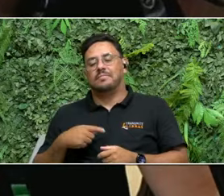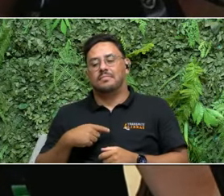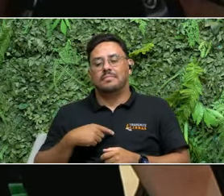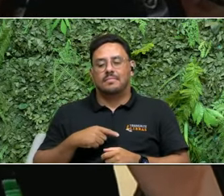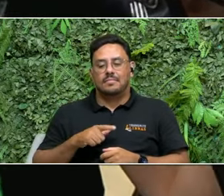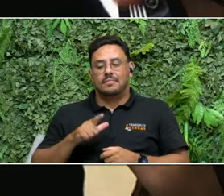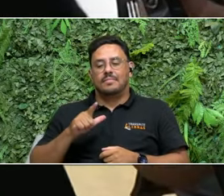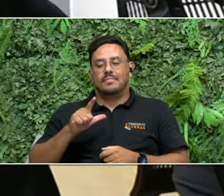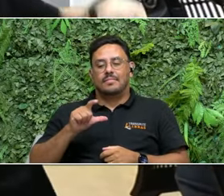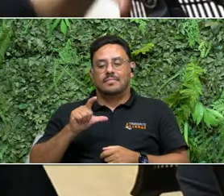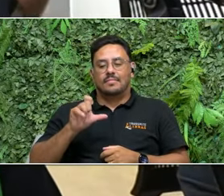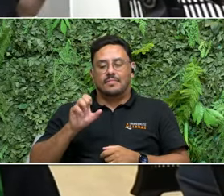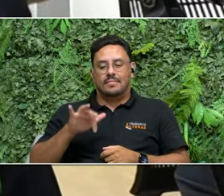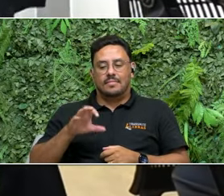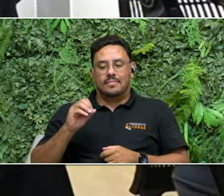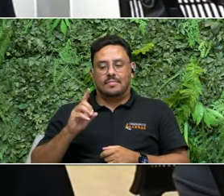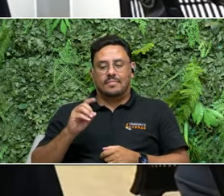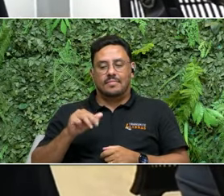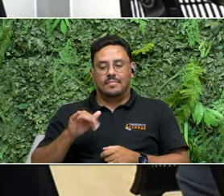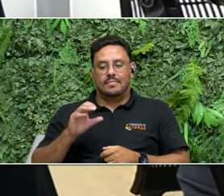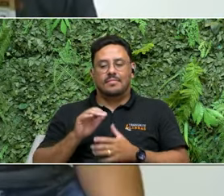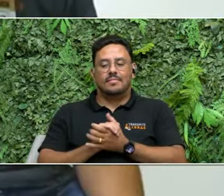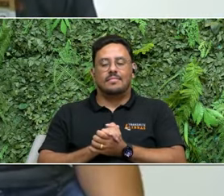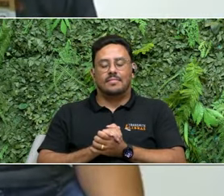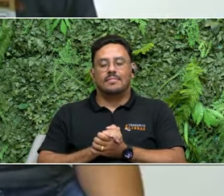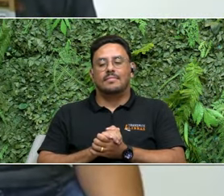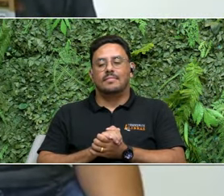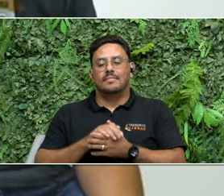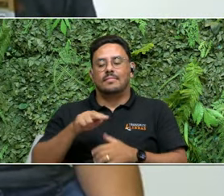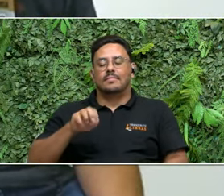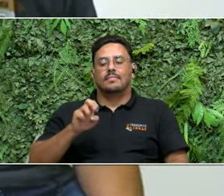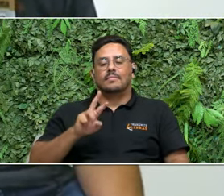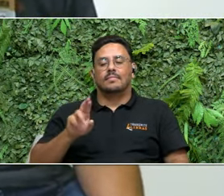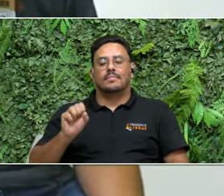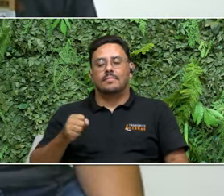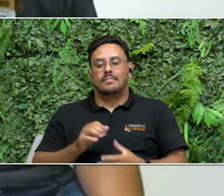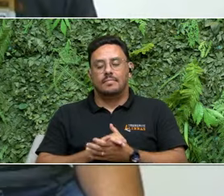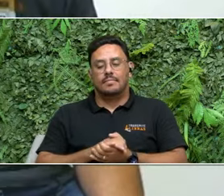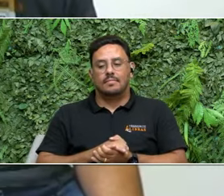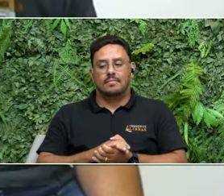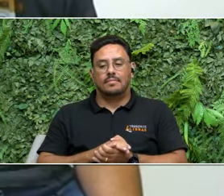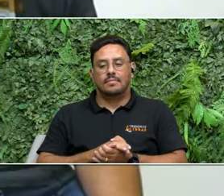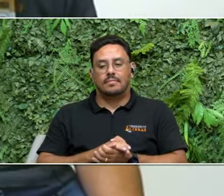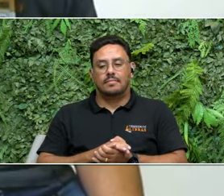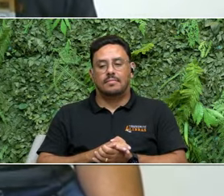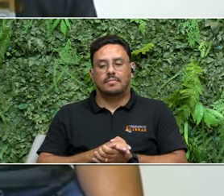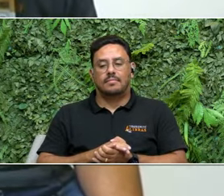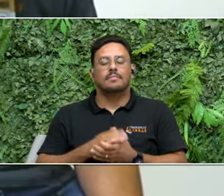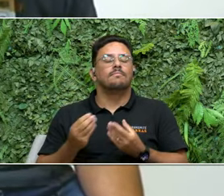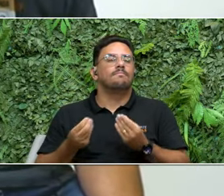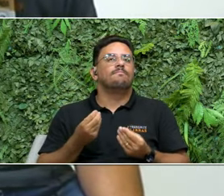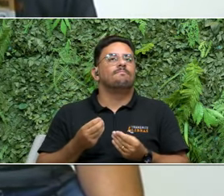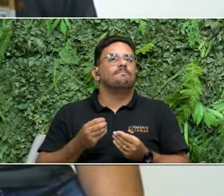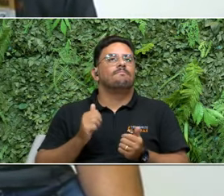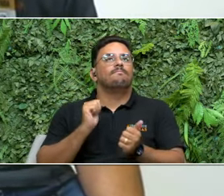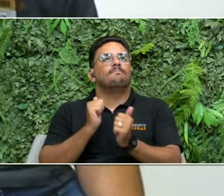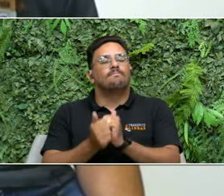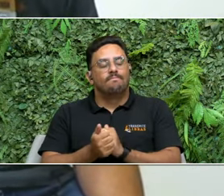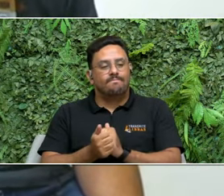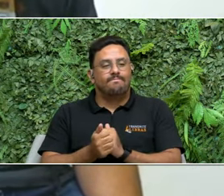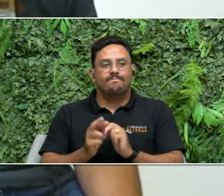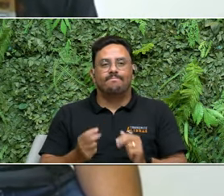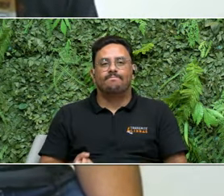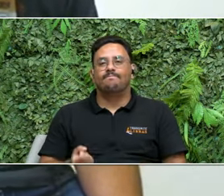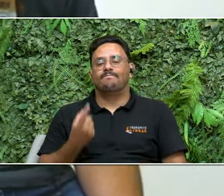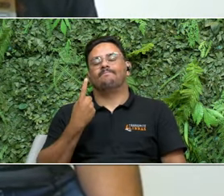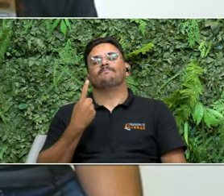Leandro Donizete hein Pois é e o Neres Ô meu caro Bob o Neres cara o Neres é um jogador bem peculiar viu